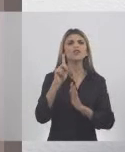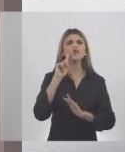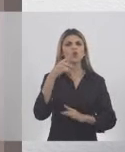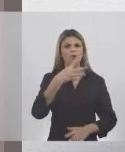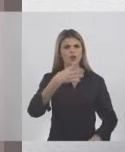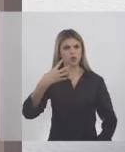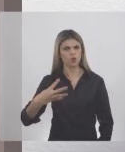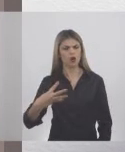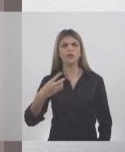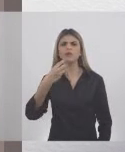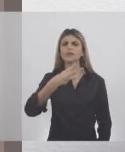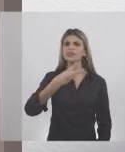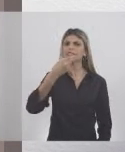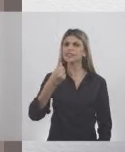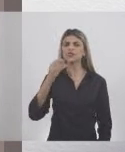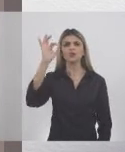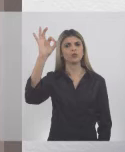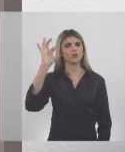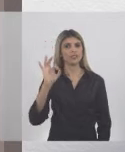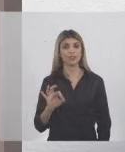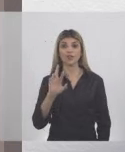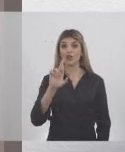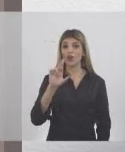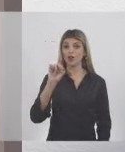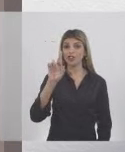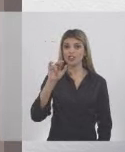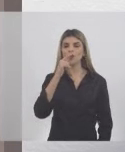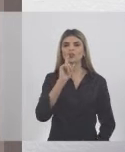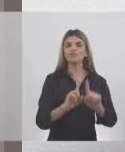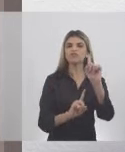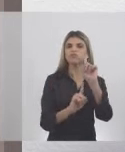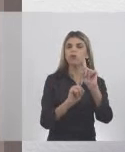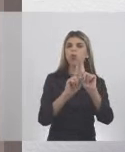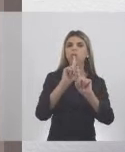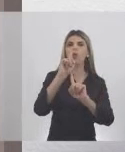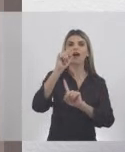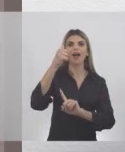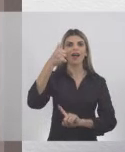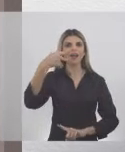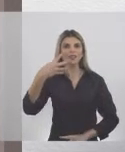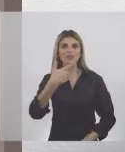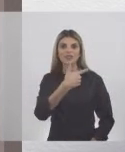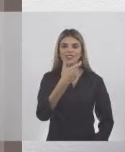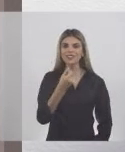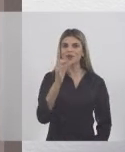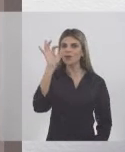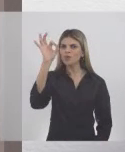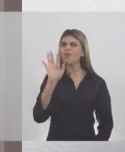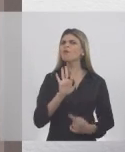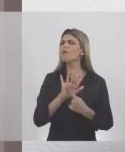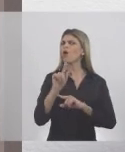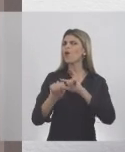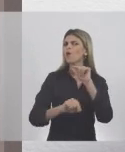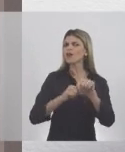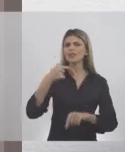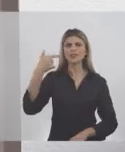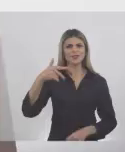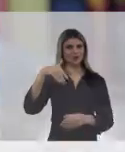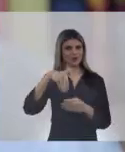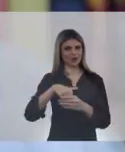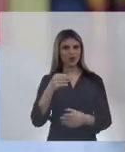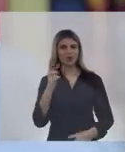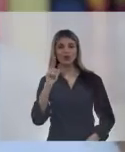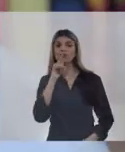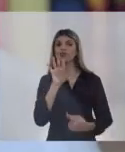tem apenas 38%. Entendeu agora por que ele está cada vez mais desesperado? Espalhando ainda mais boatos e